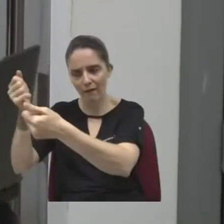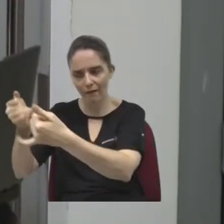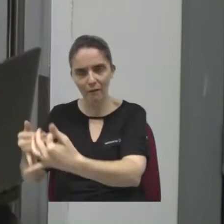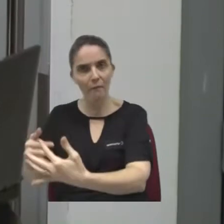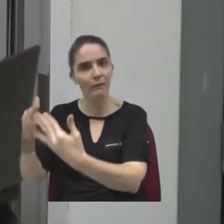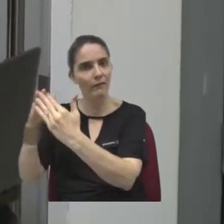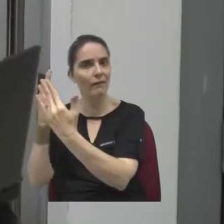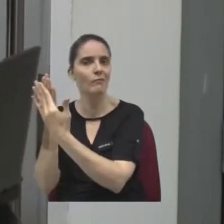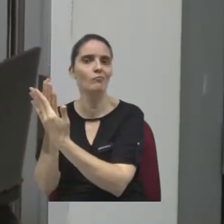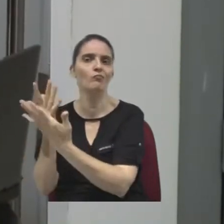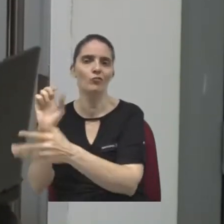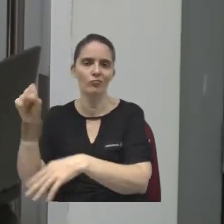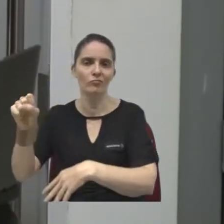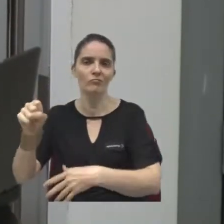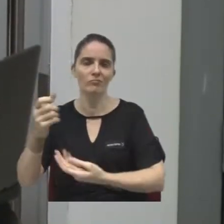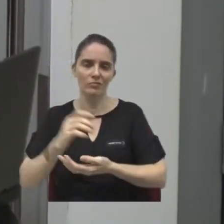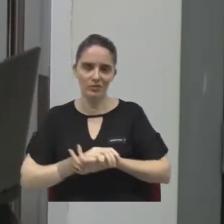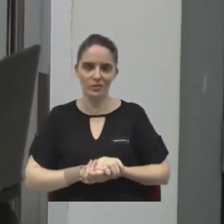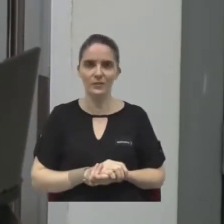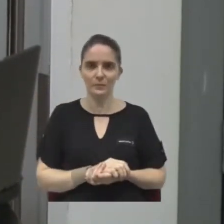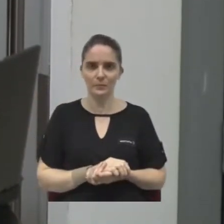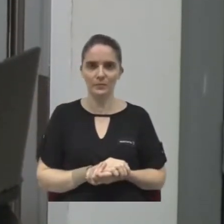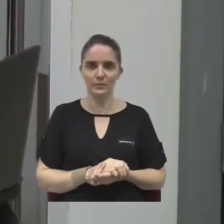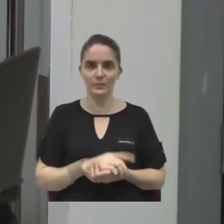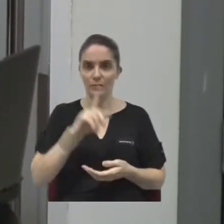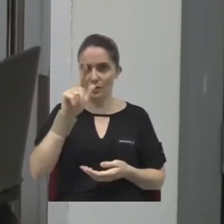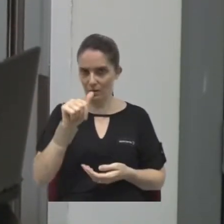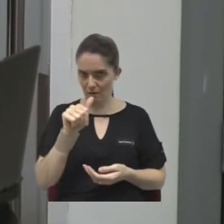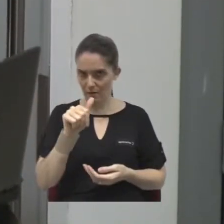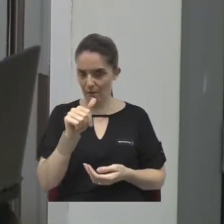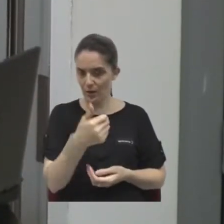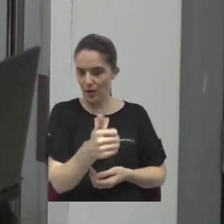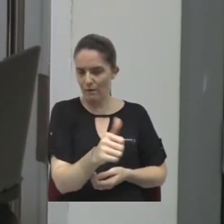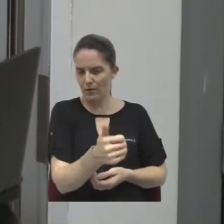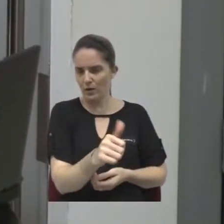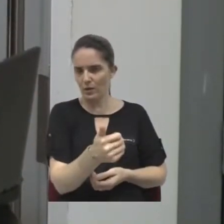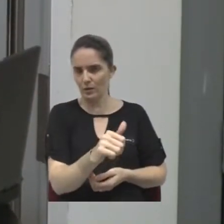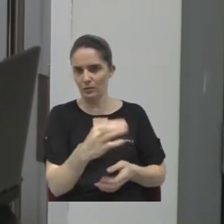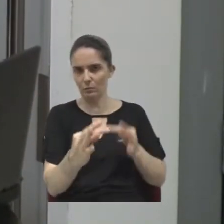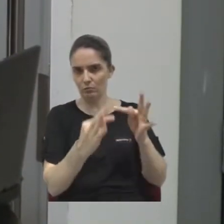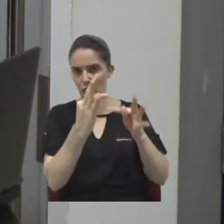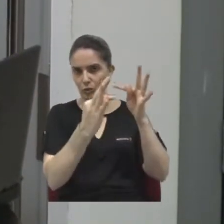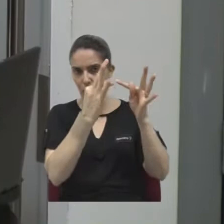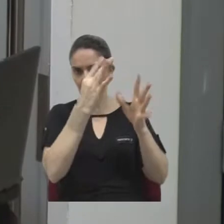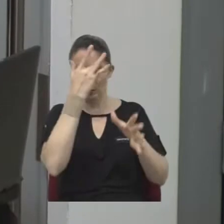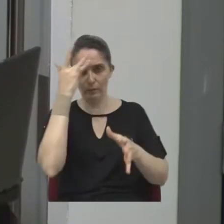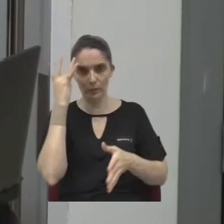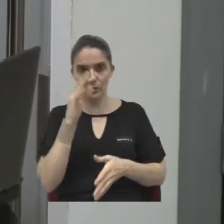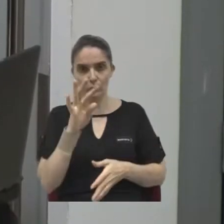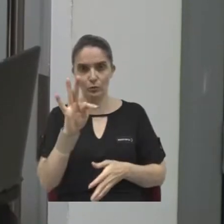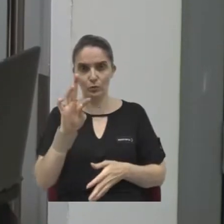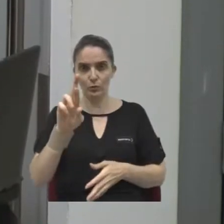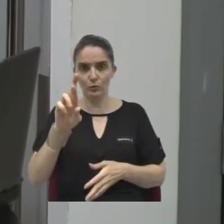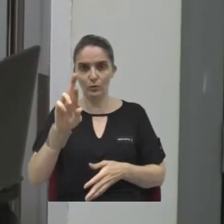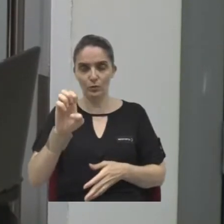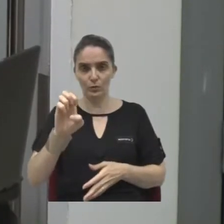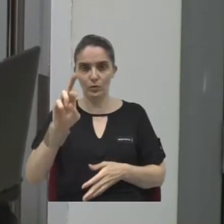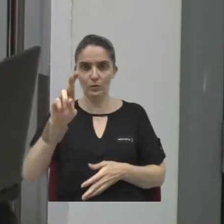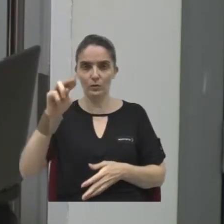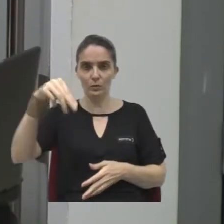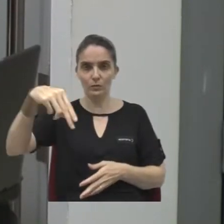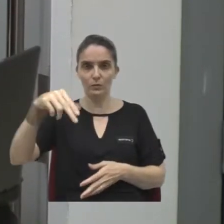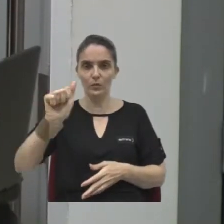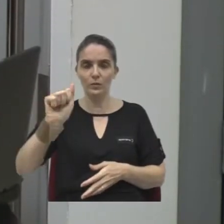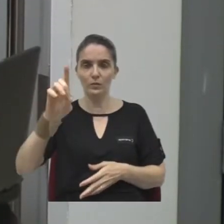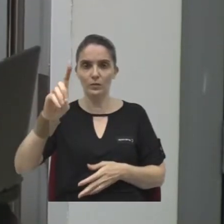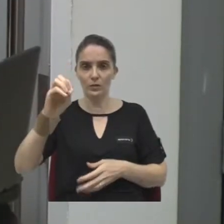fazer as cobranças depois da avaliação técnica que o Fernando irá nos mostrar. A gente fará as cobranças que serão